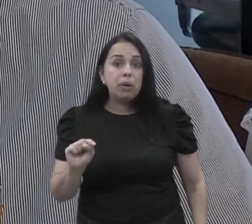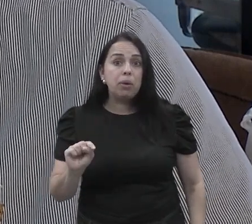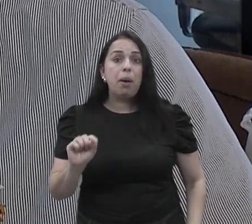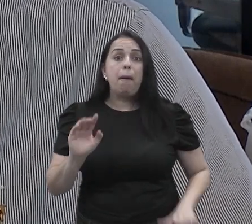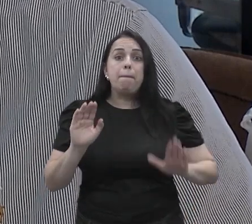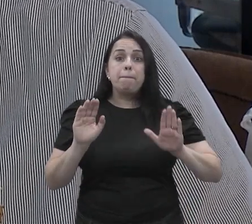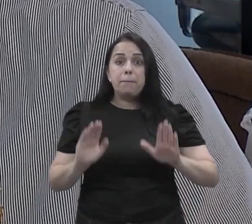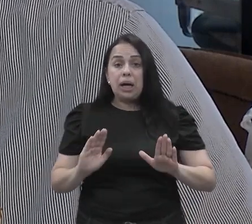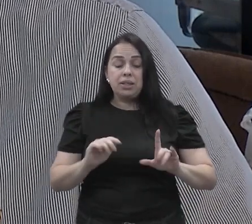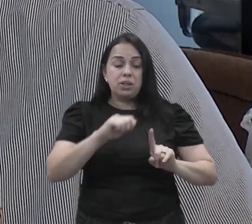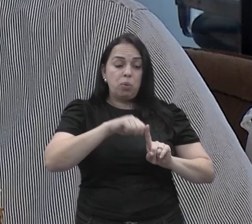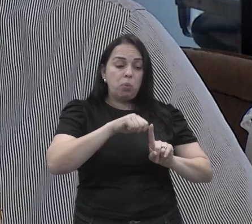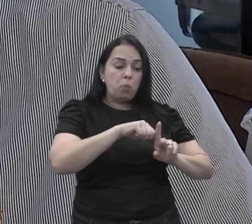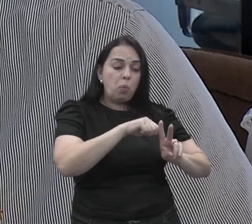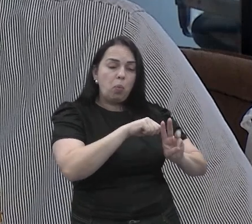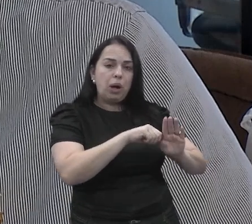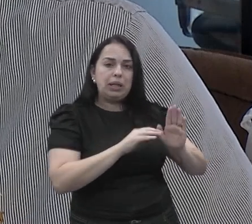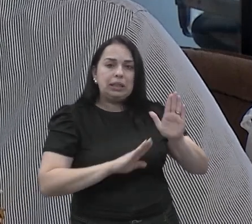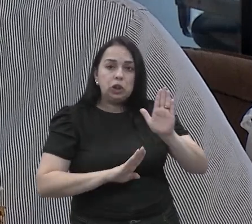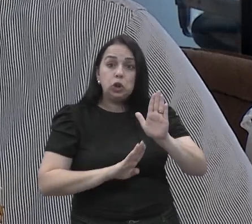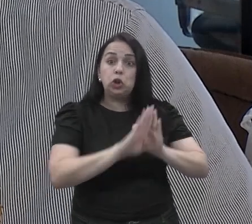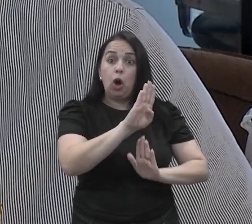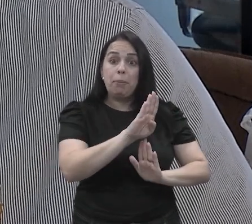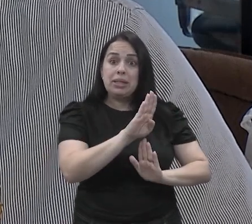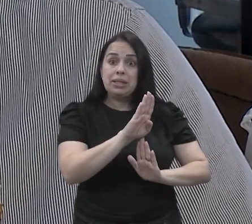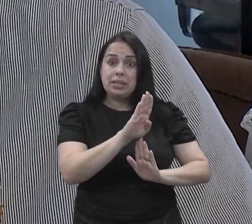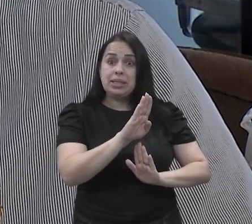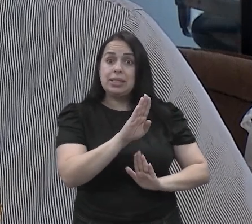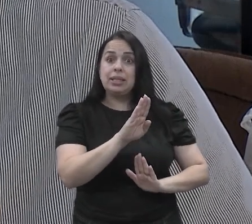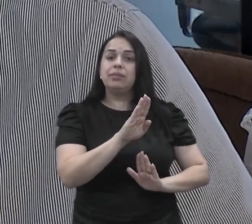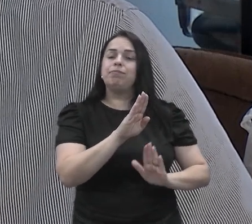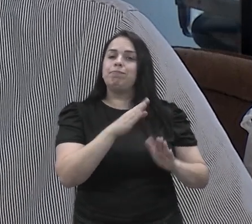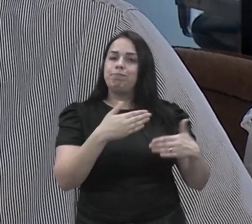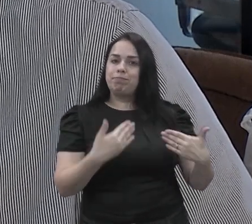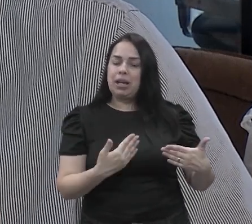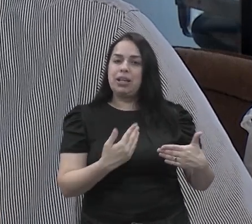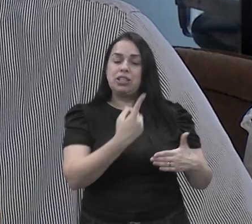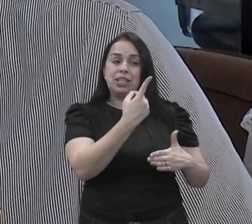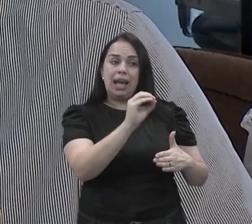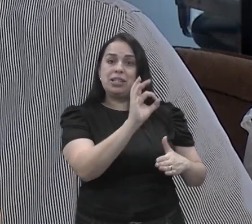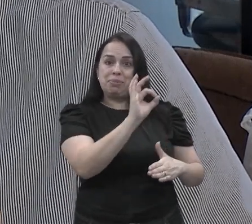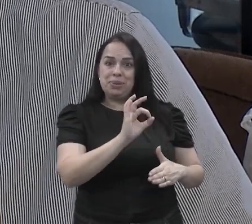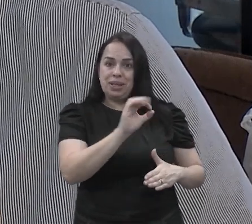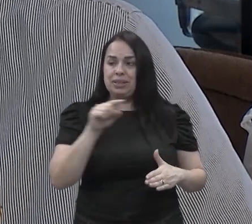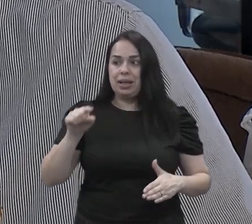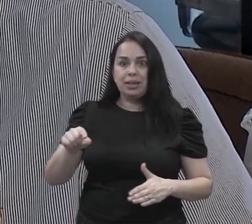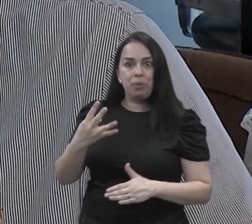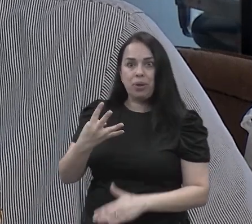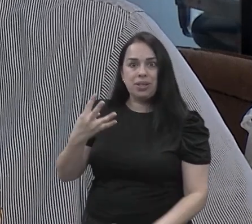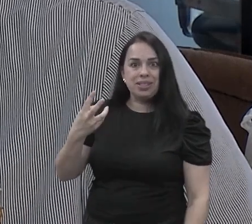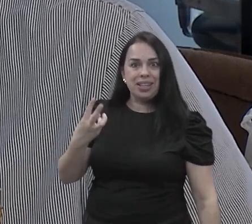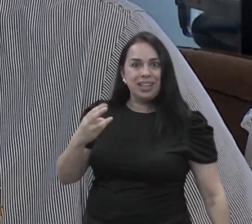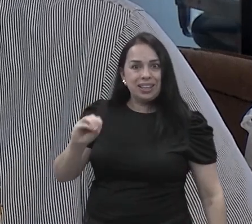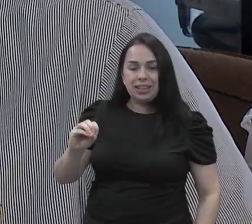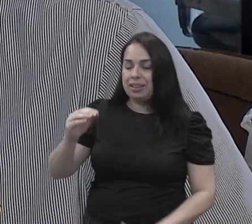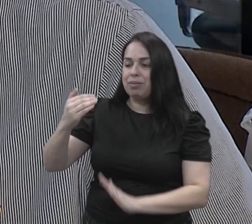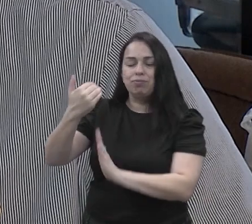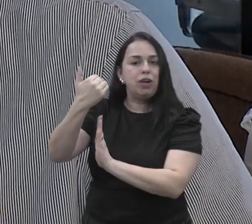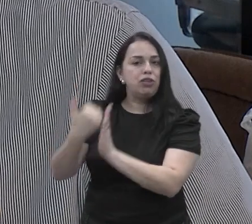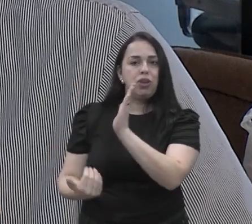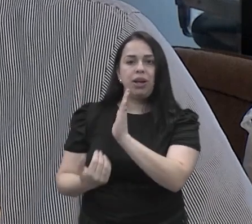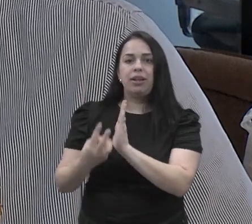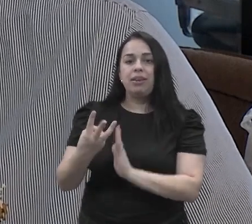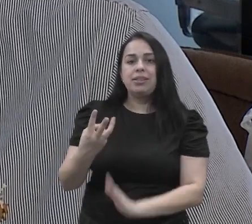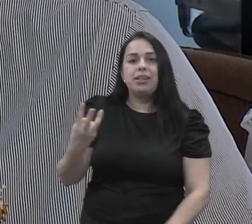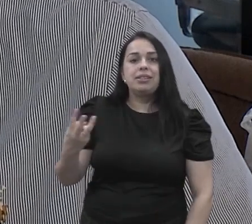imóvel de aproximadamente 430 mil. Se essa taxa de financiamento imobiliário sobe de 7 para 10, esse imóvel